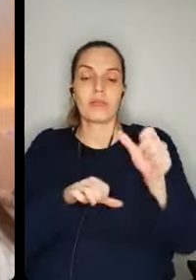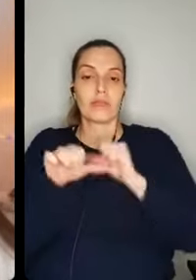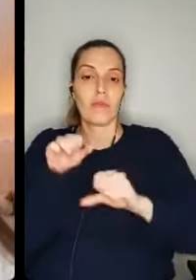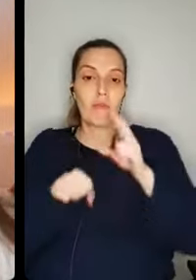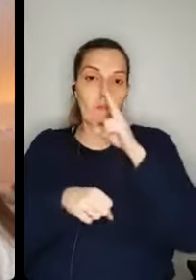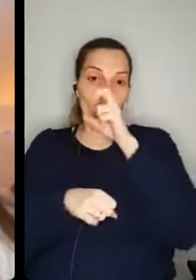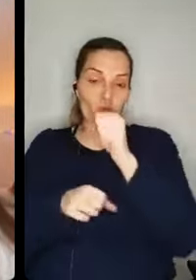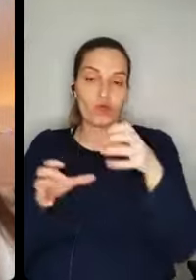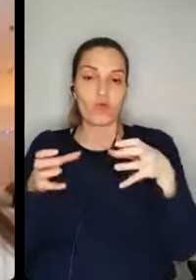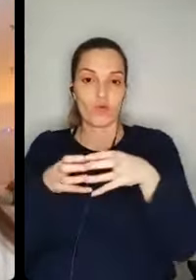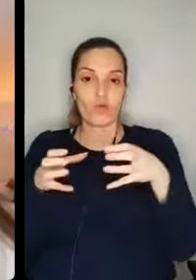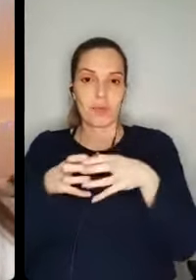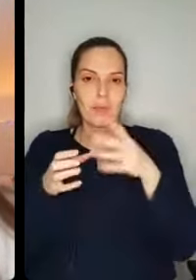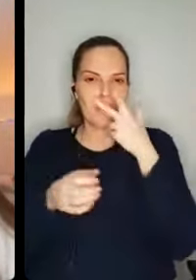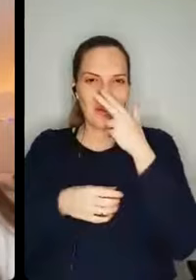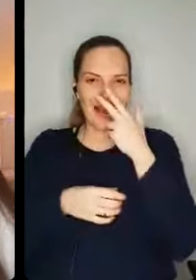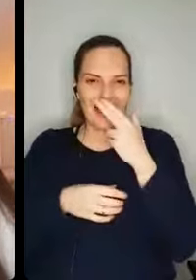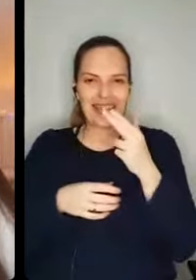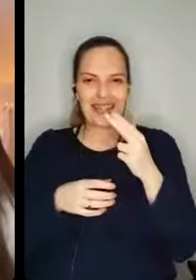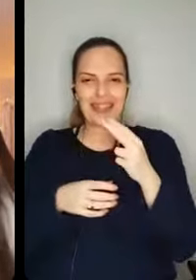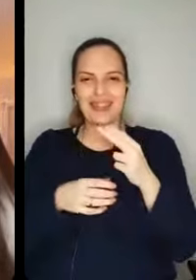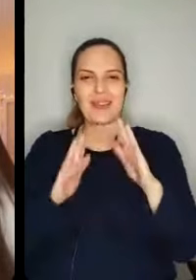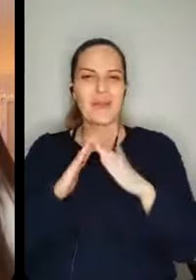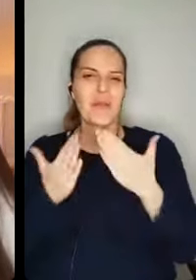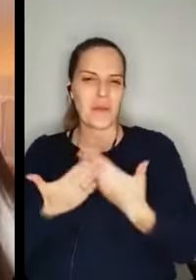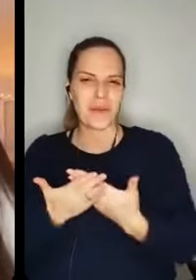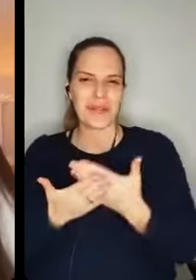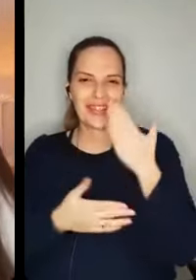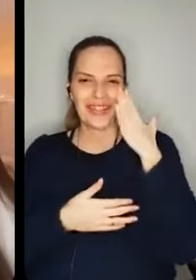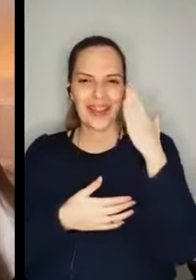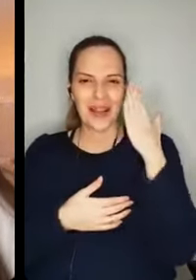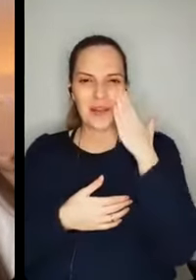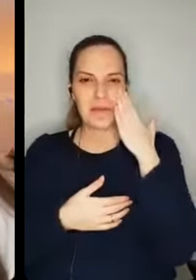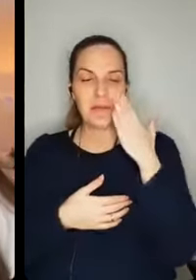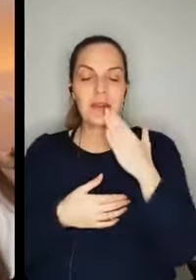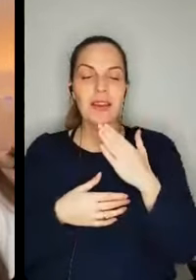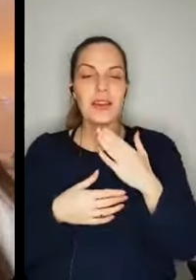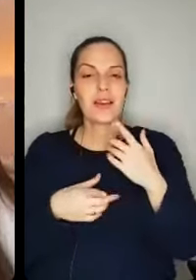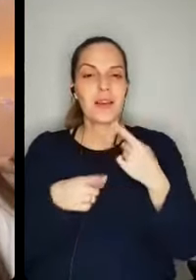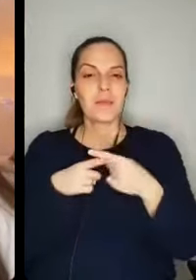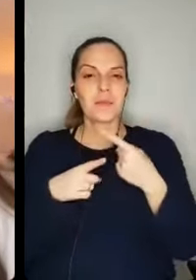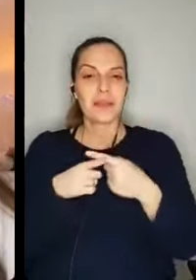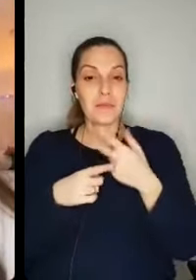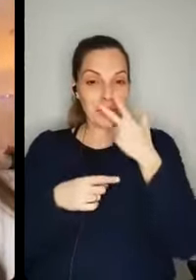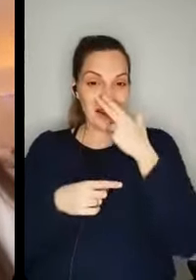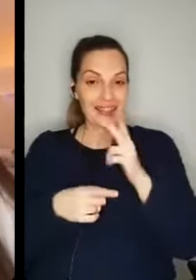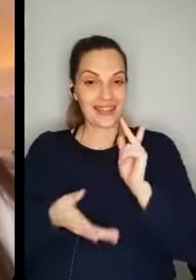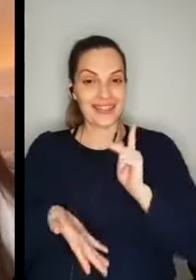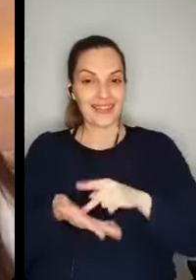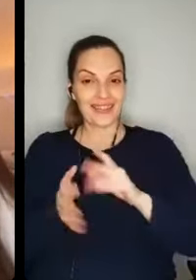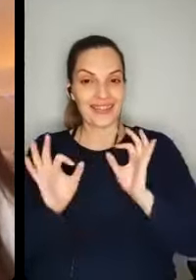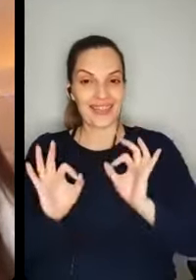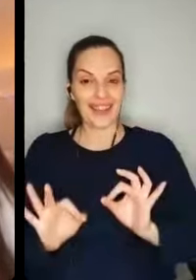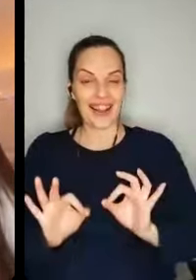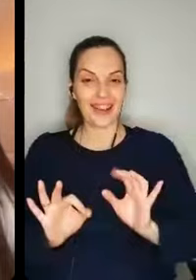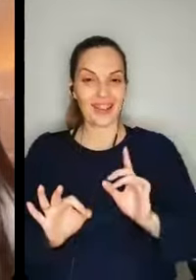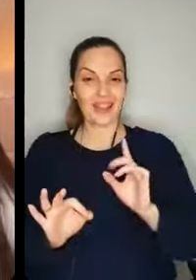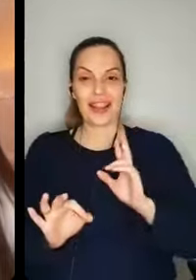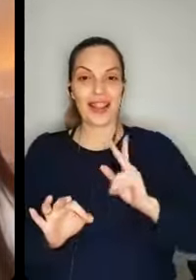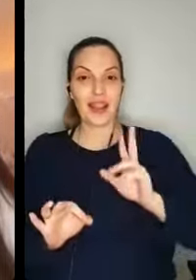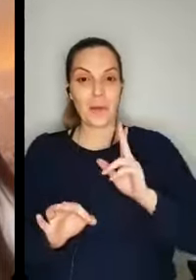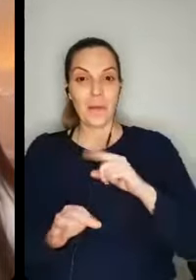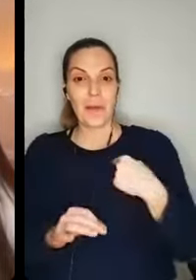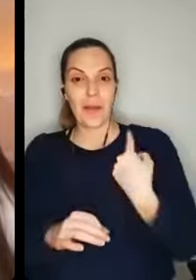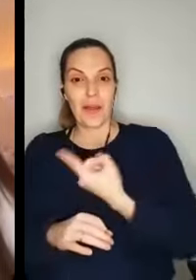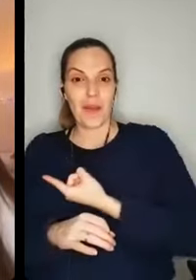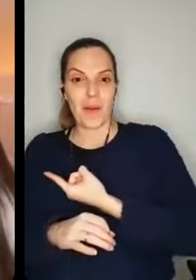coisa de colégio, assim, e parece mesmo, tanto que nem é nós que trocamos de sala, é os professores que acabam